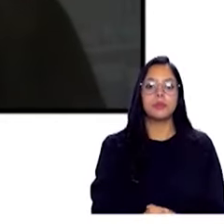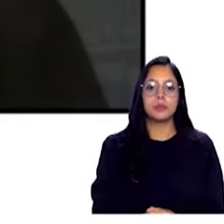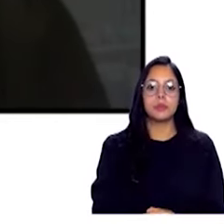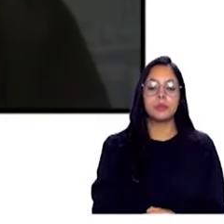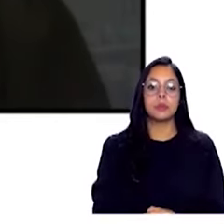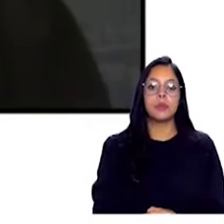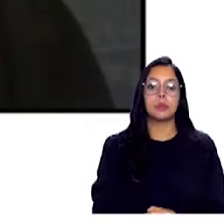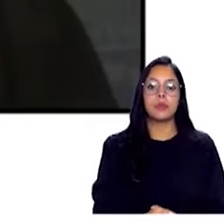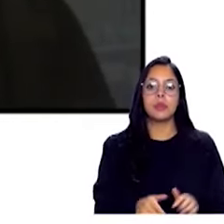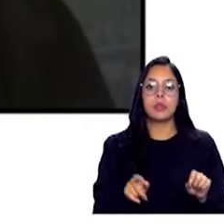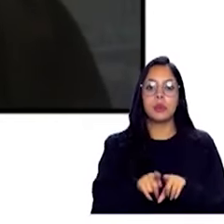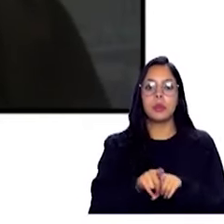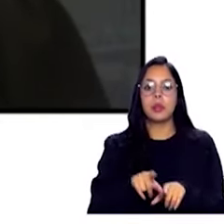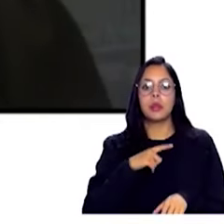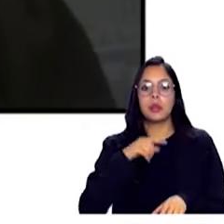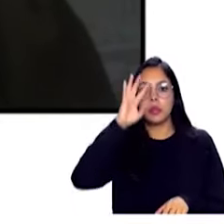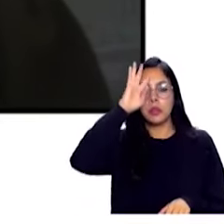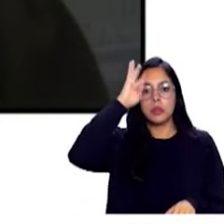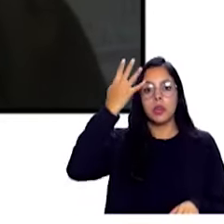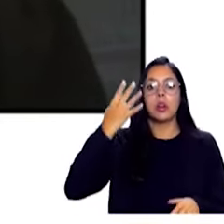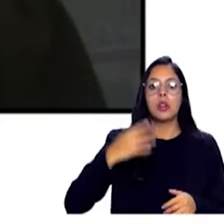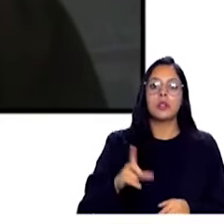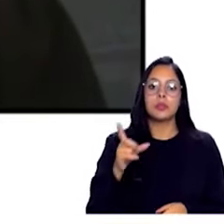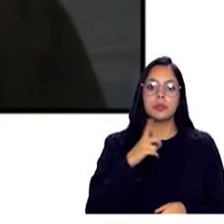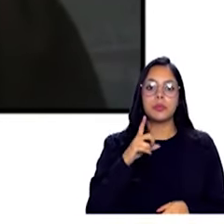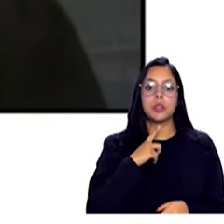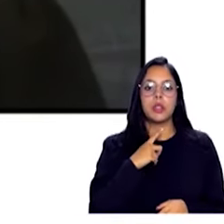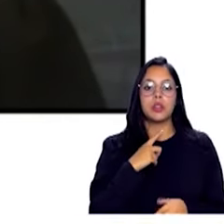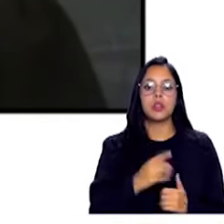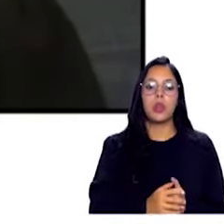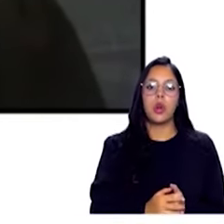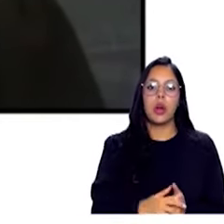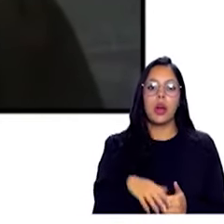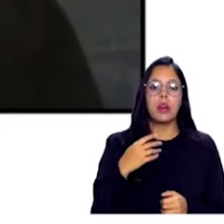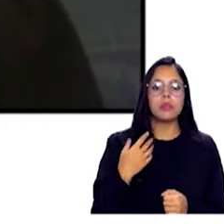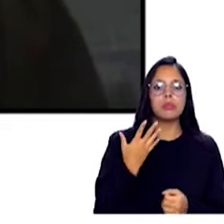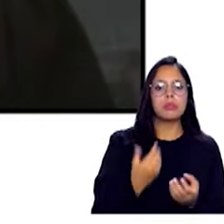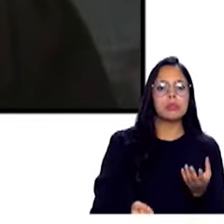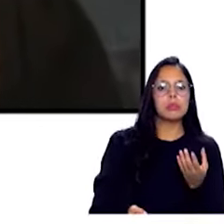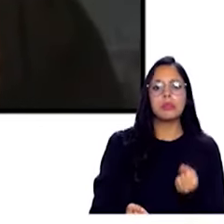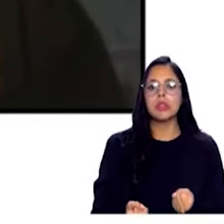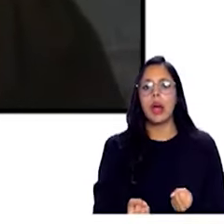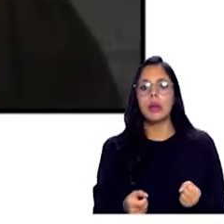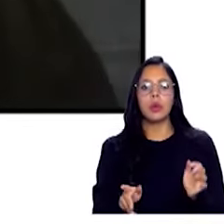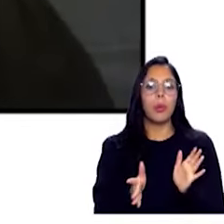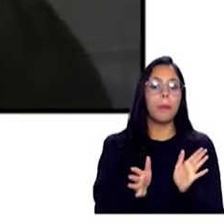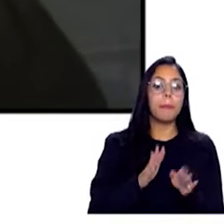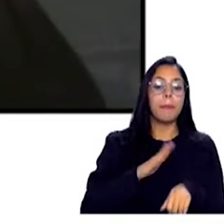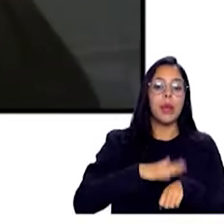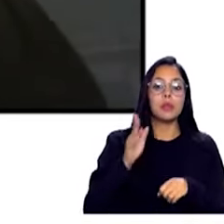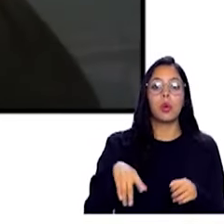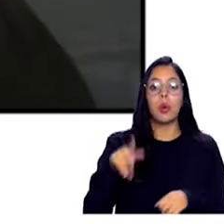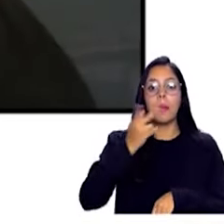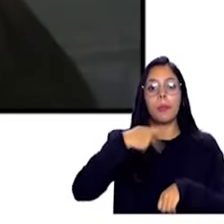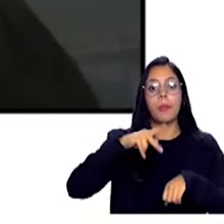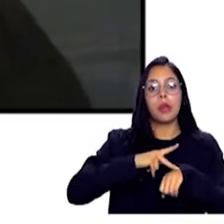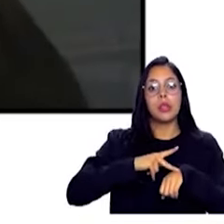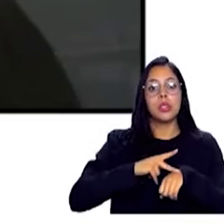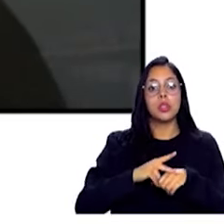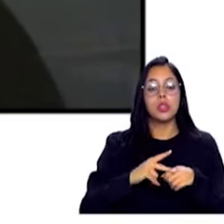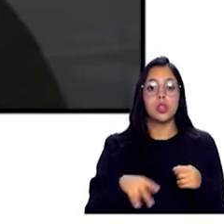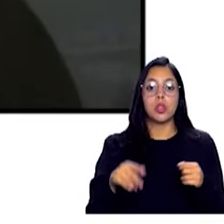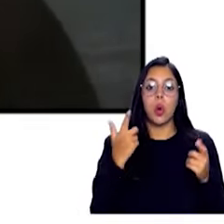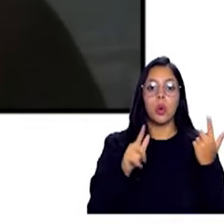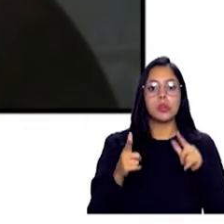finalmente a solução que tem sido cada vez mais comumente adotada nos países pelo mundo afora que é a criação de